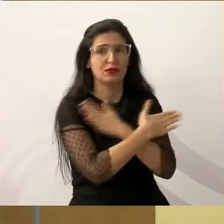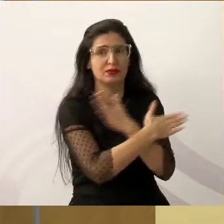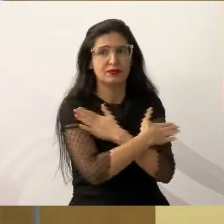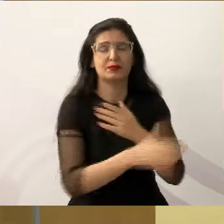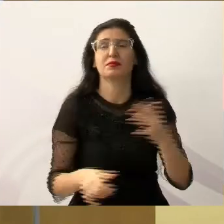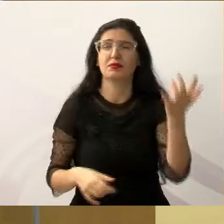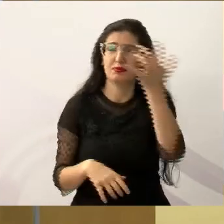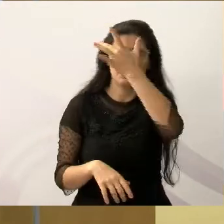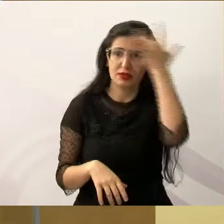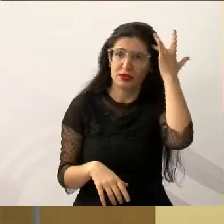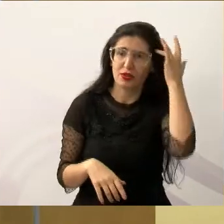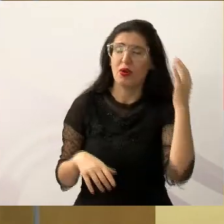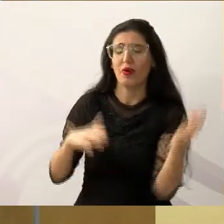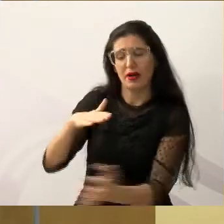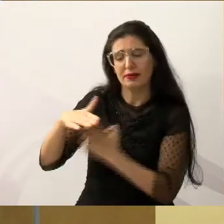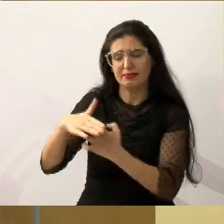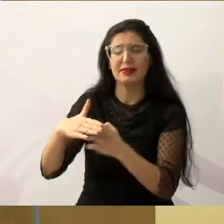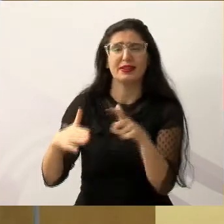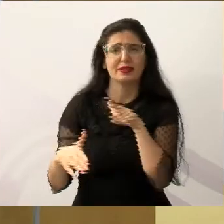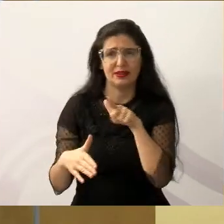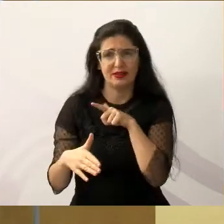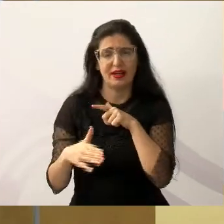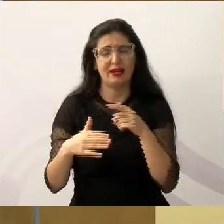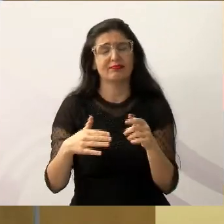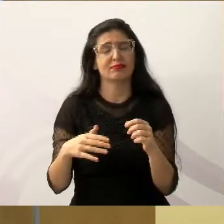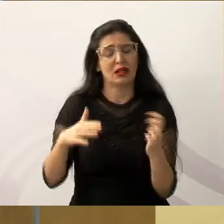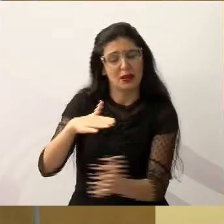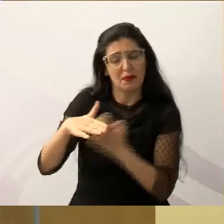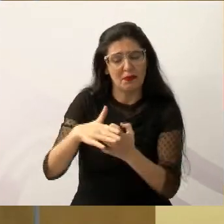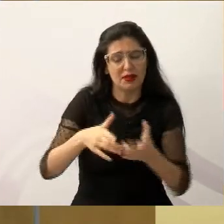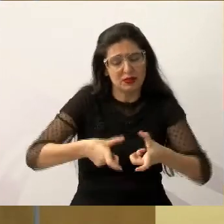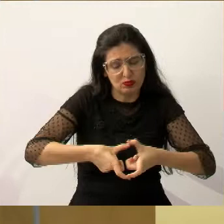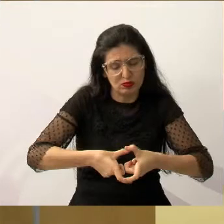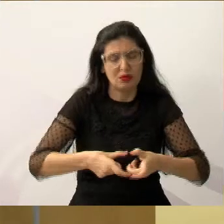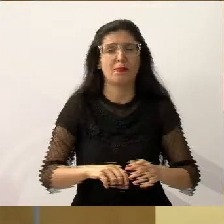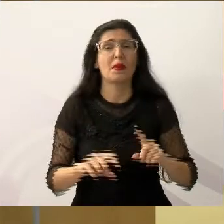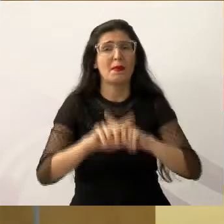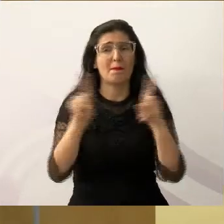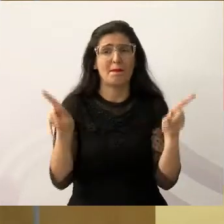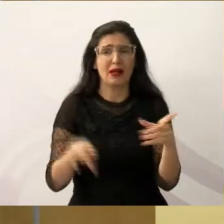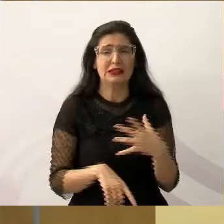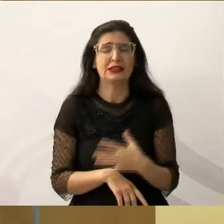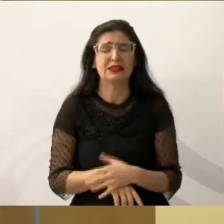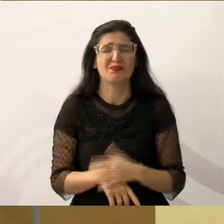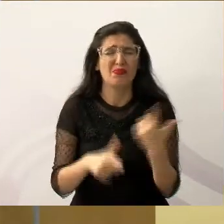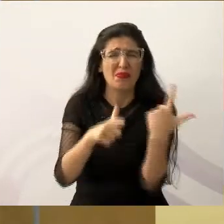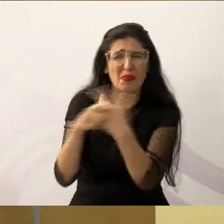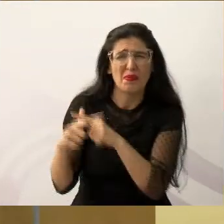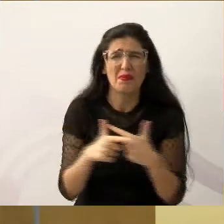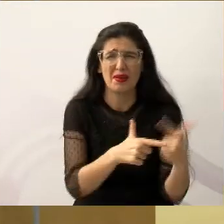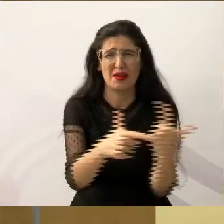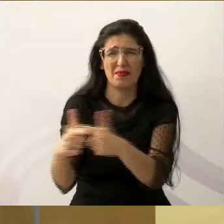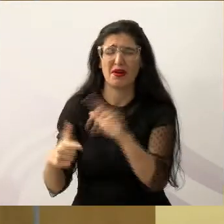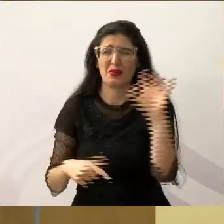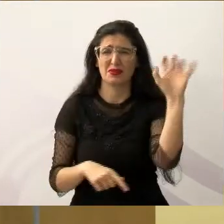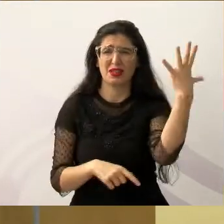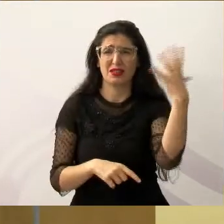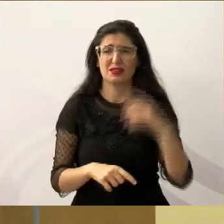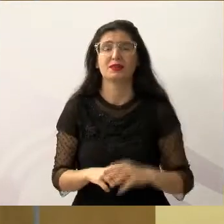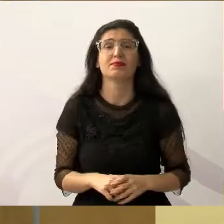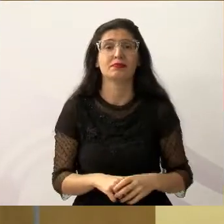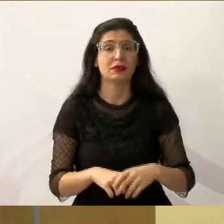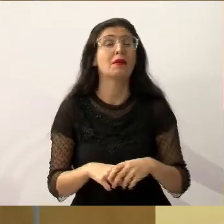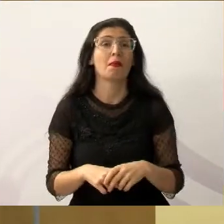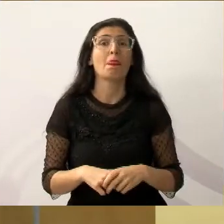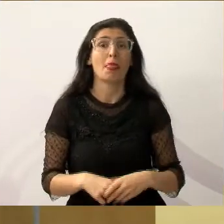que precisam de uma ajuda durante essa crise que estamos vivendo e que poderão solicitar os R$600